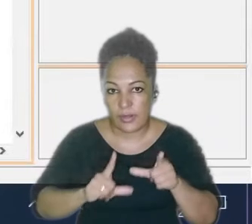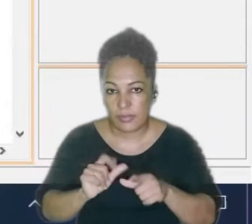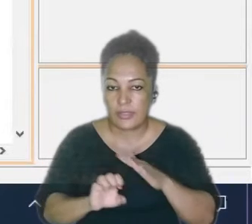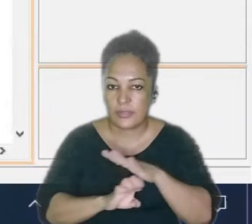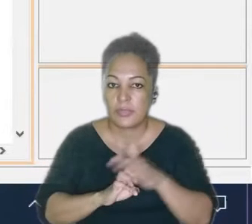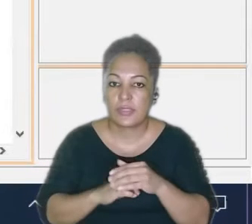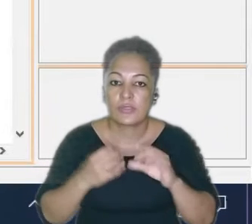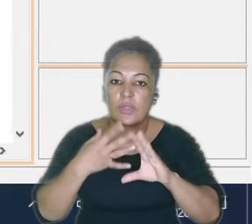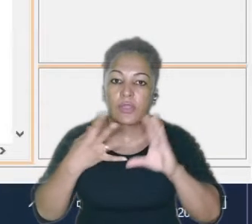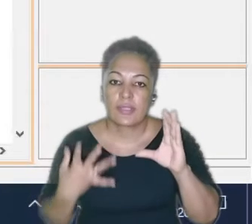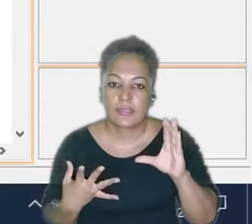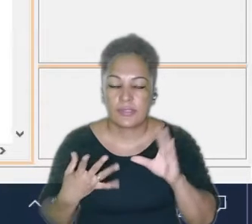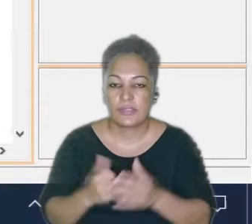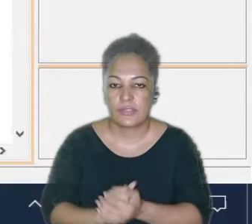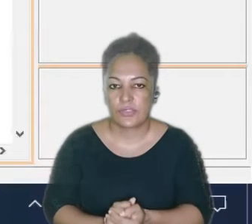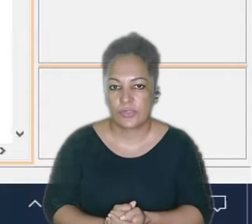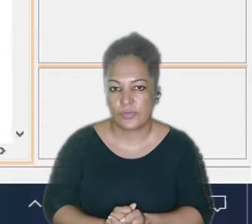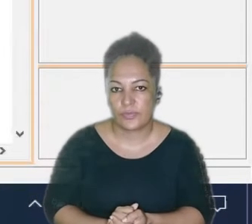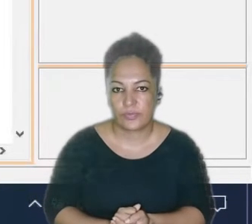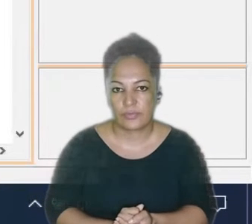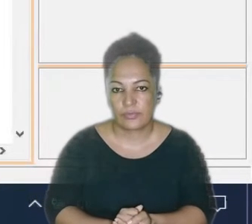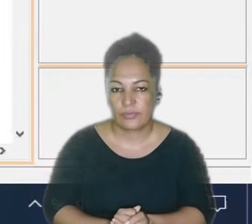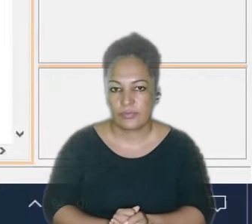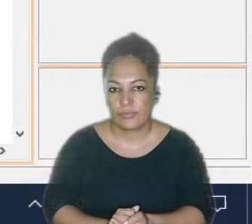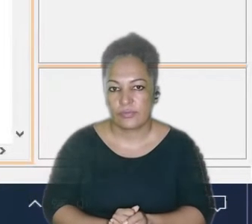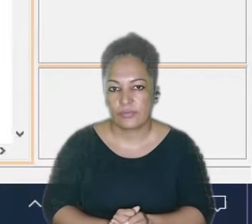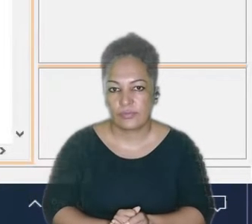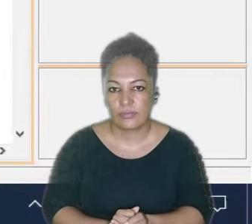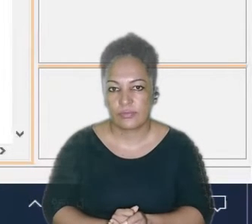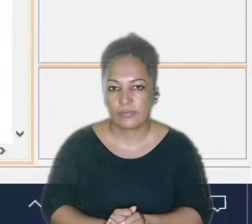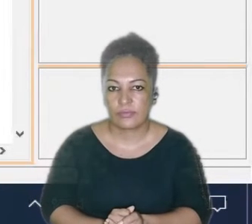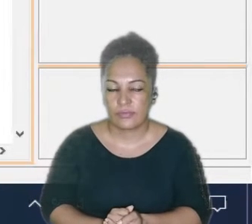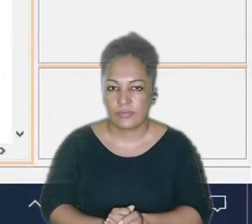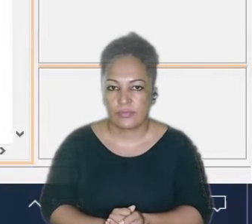são as características de funcionário?